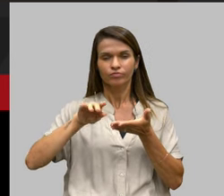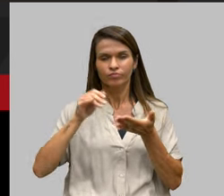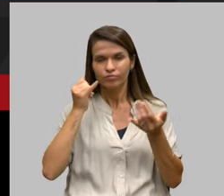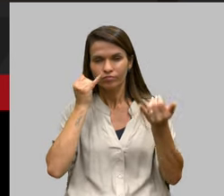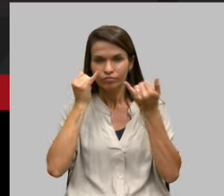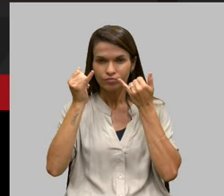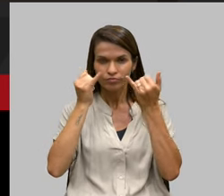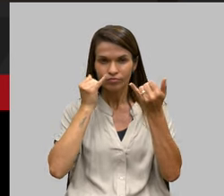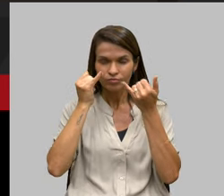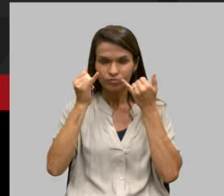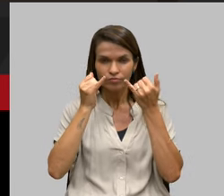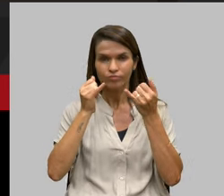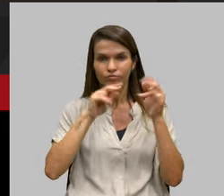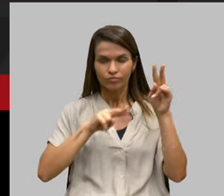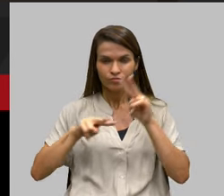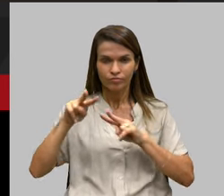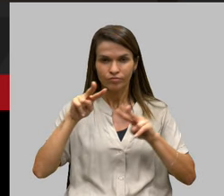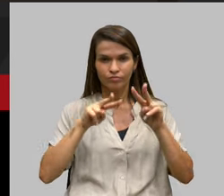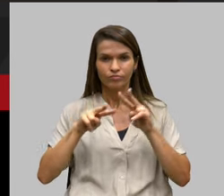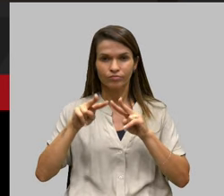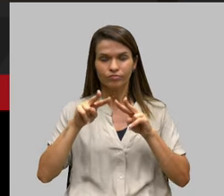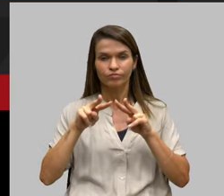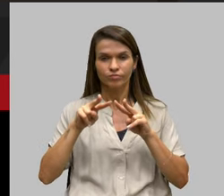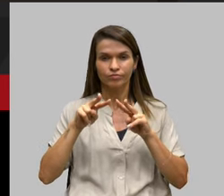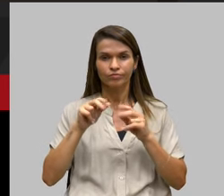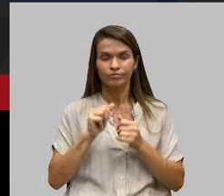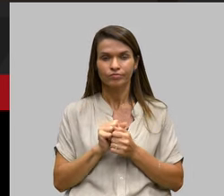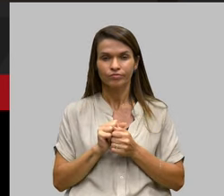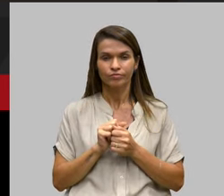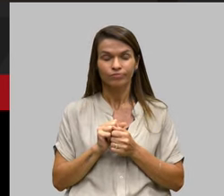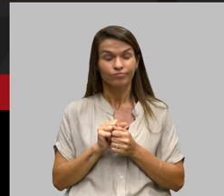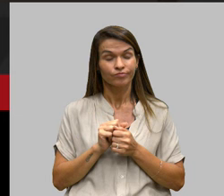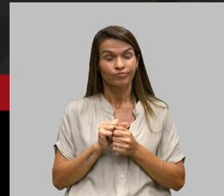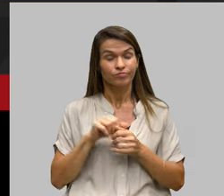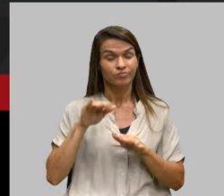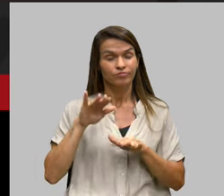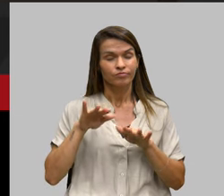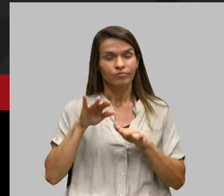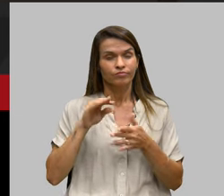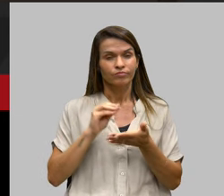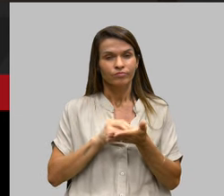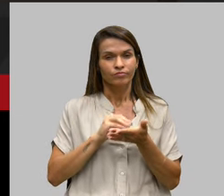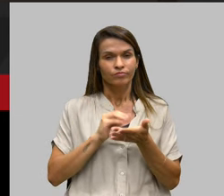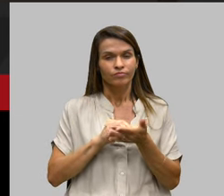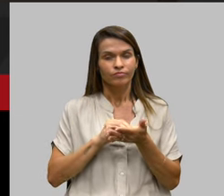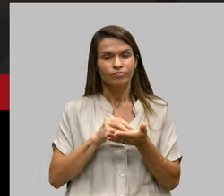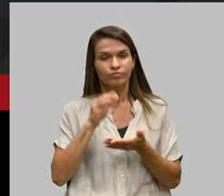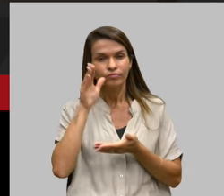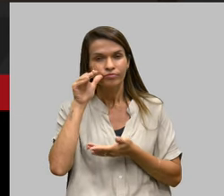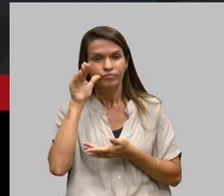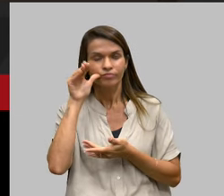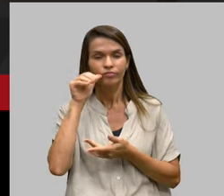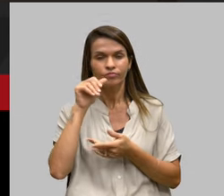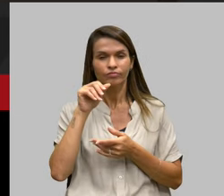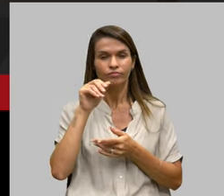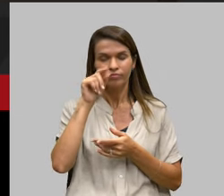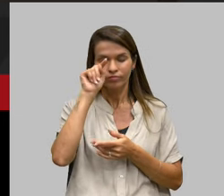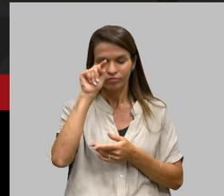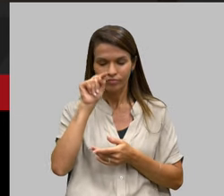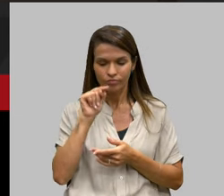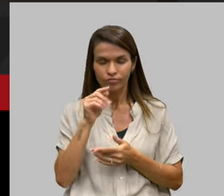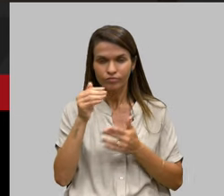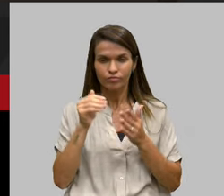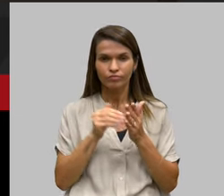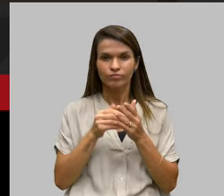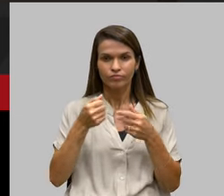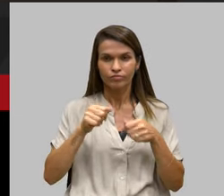consultorias E essas orientações de consultorias nem sempre eh observaram aquilo que deveria observar para a